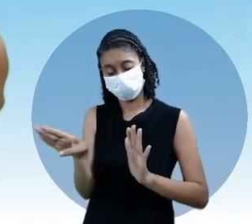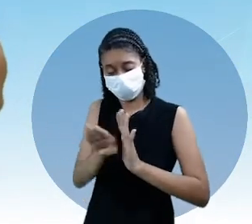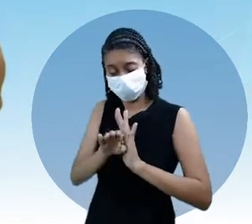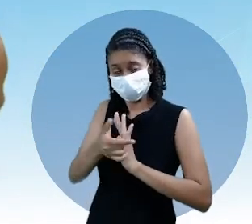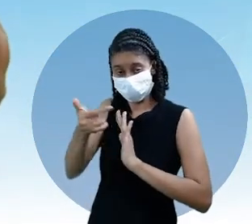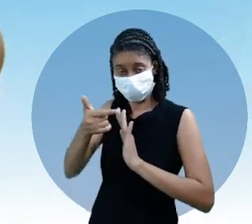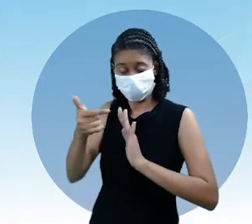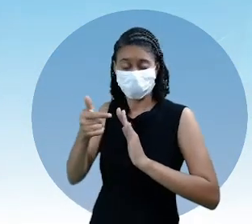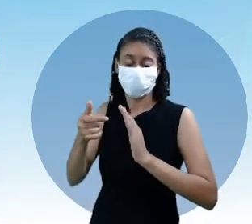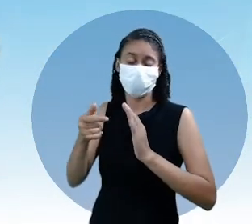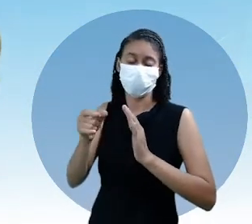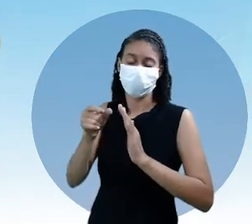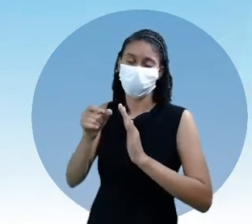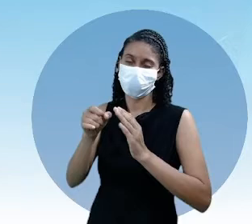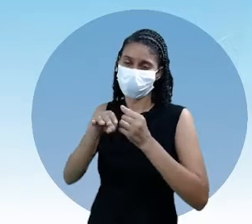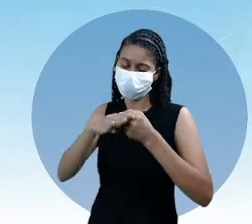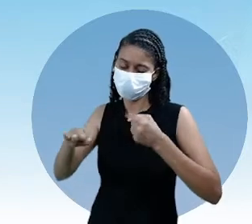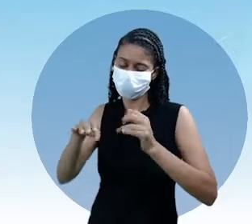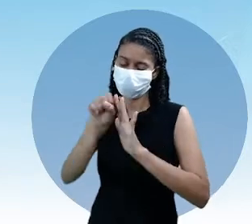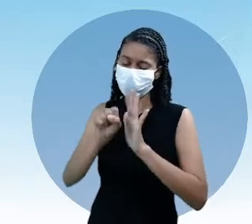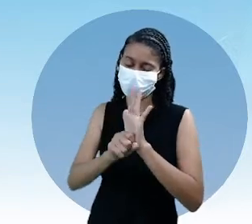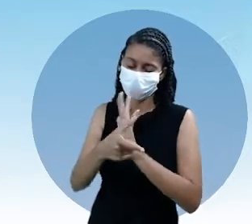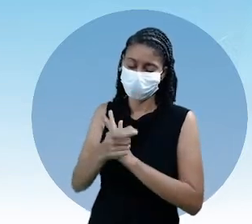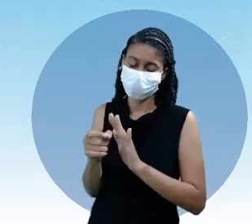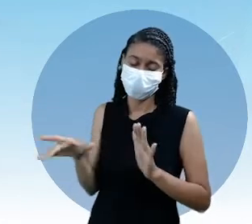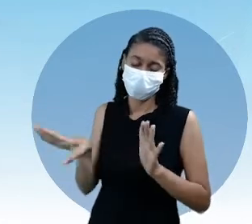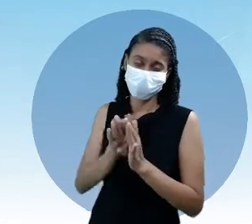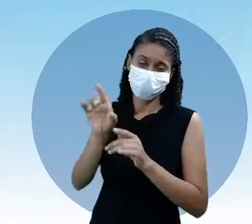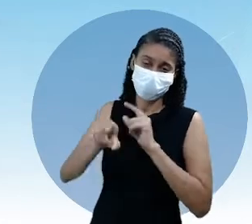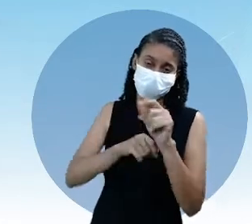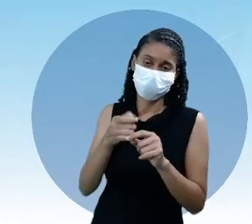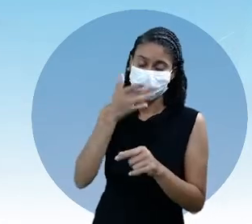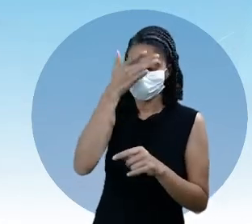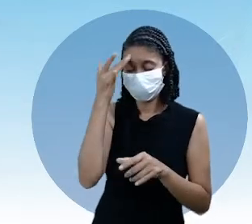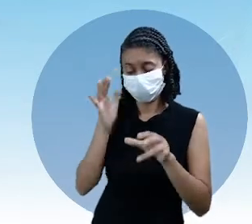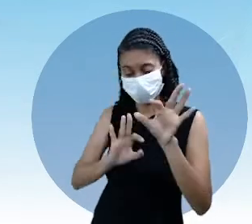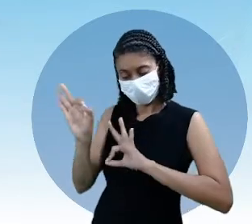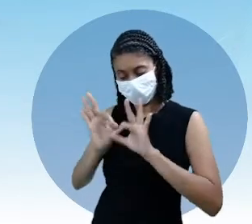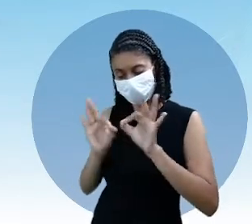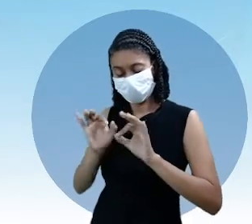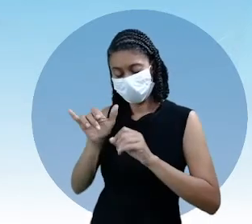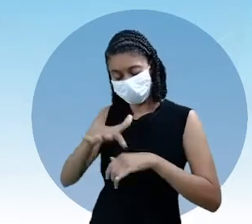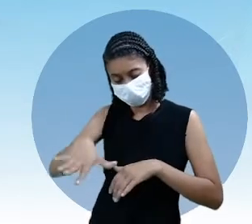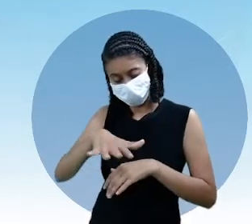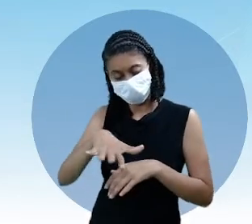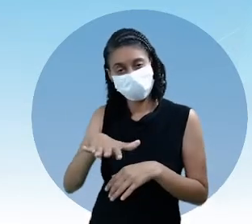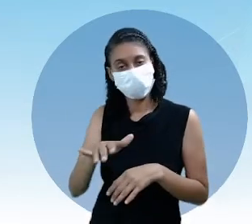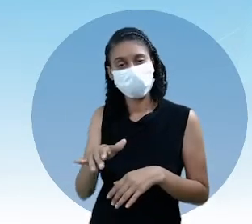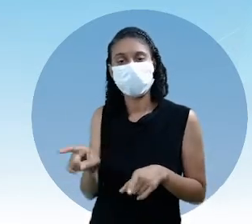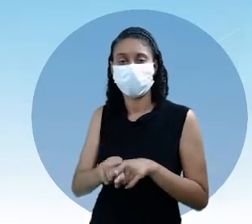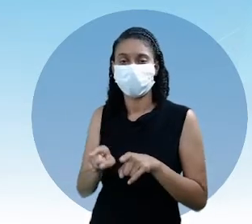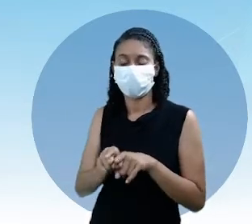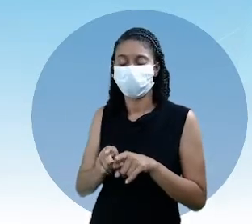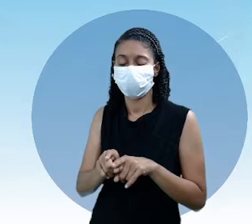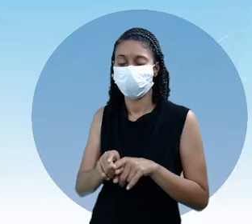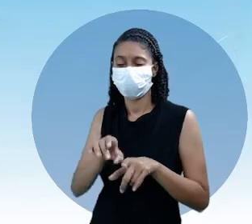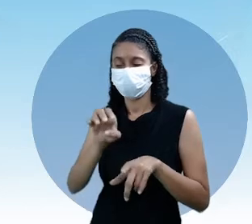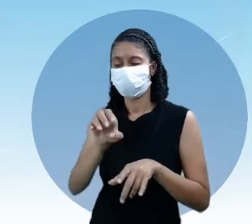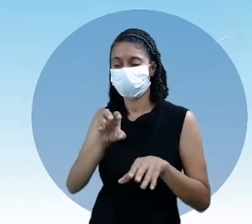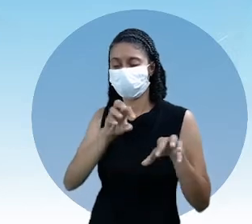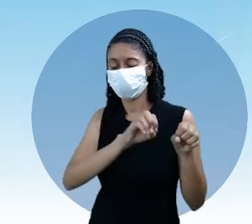ter um crescimento, né, das relações capitalistas no campo e, consequentemente, o êxodo, né, dessa população